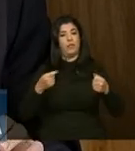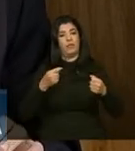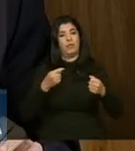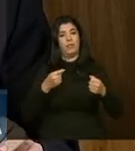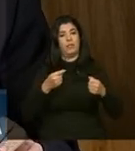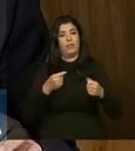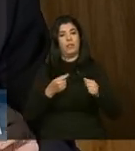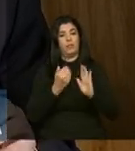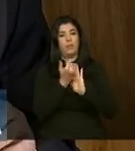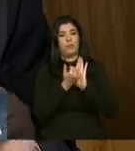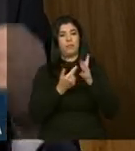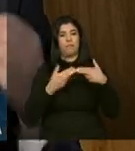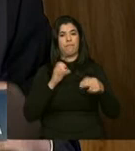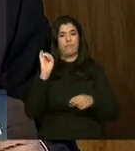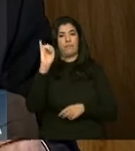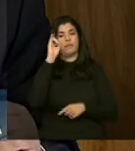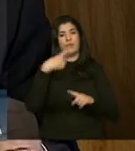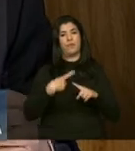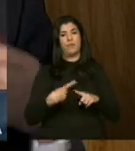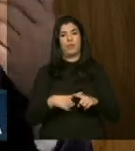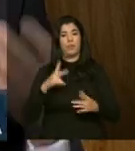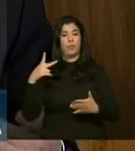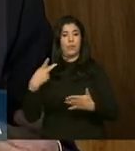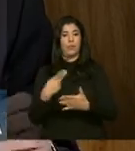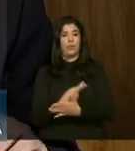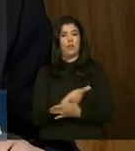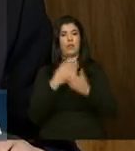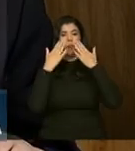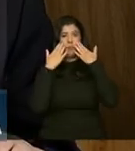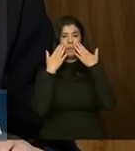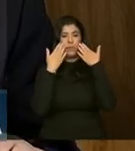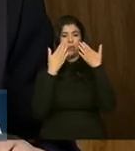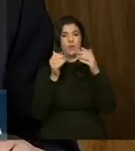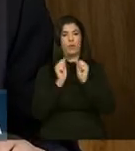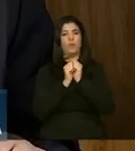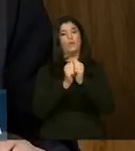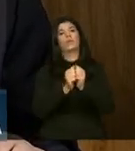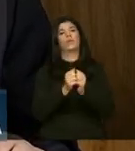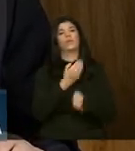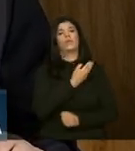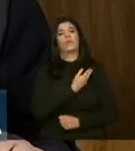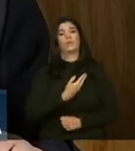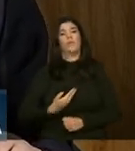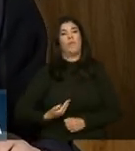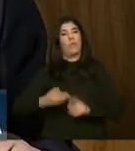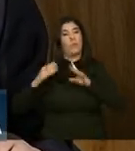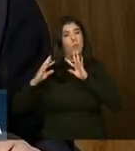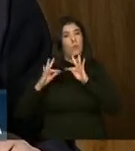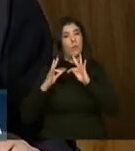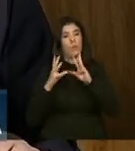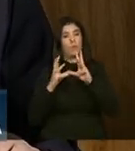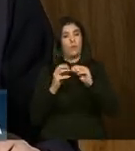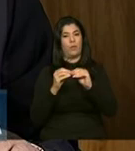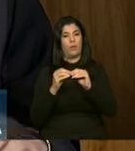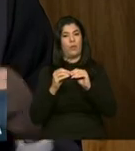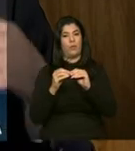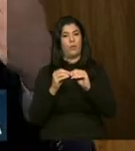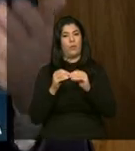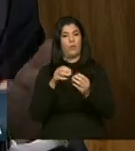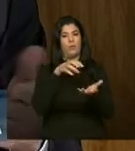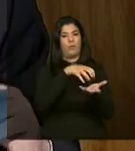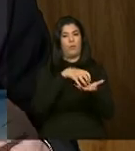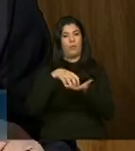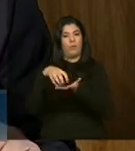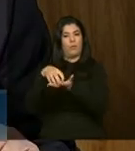dessa agenda é que, por ocasião que ela foi apresentada ao governo, todas as instâncias de governo, até para